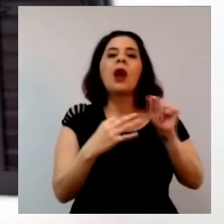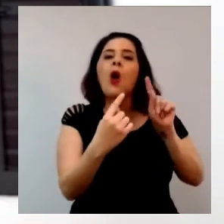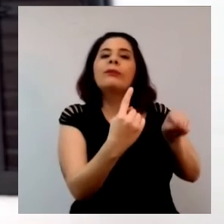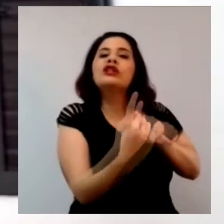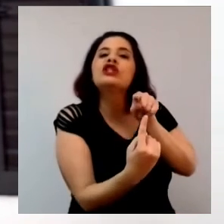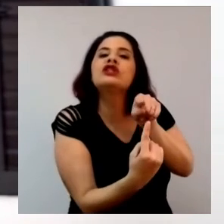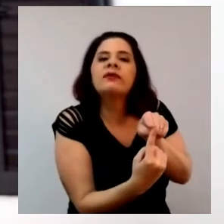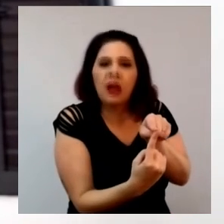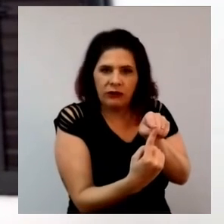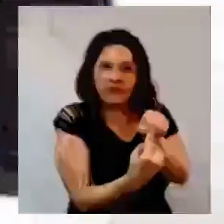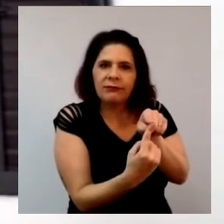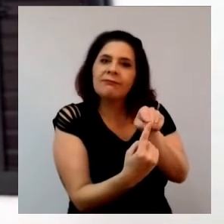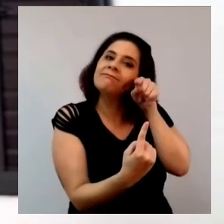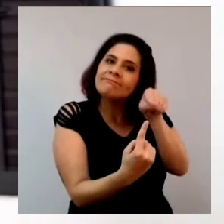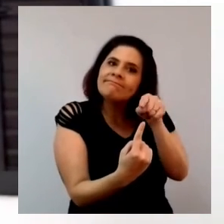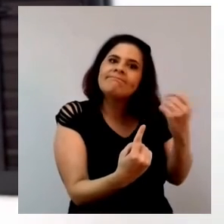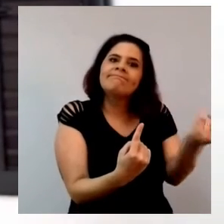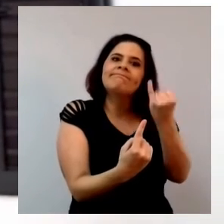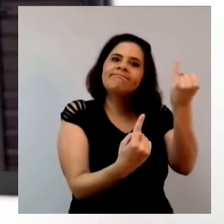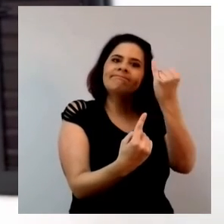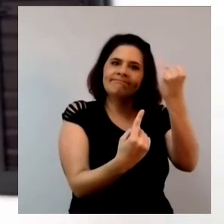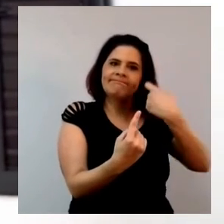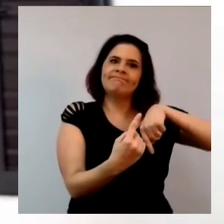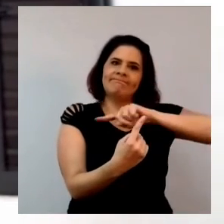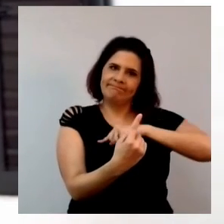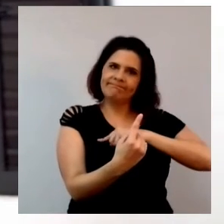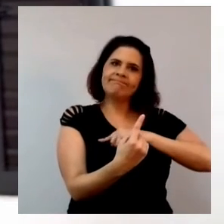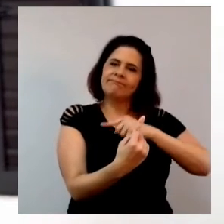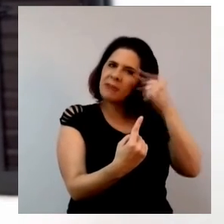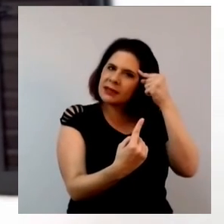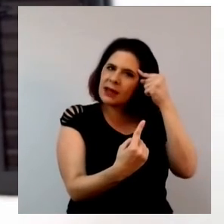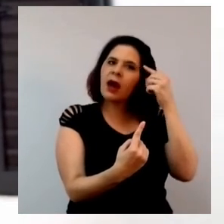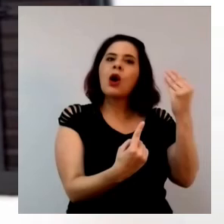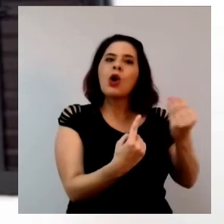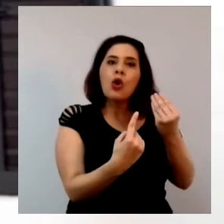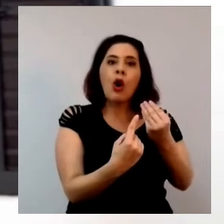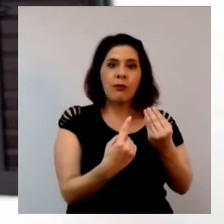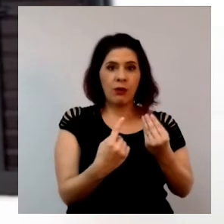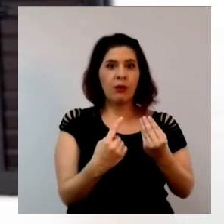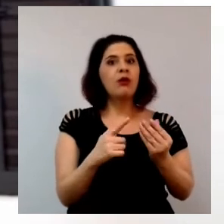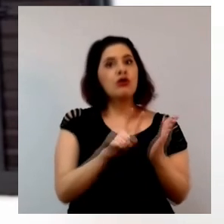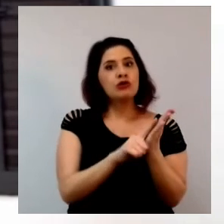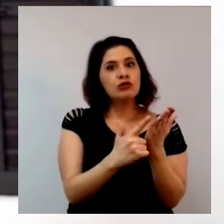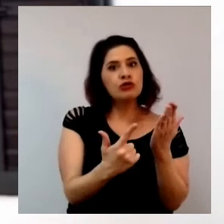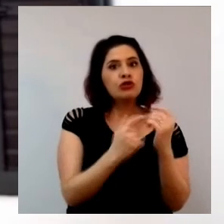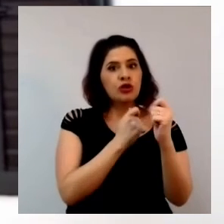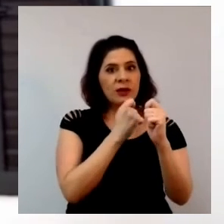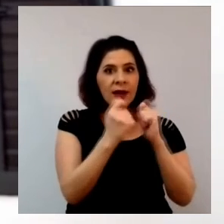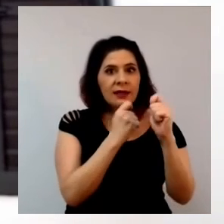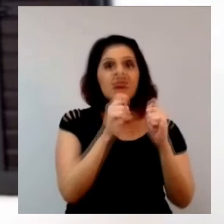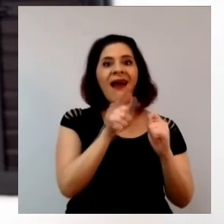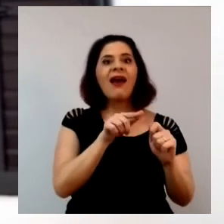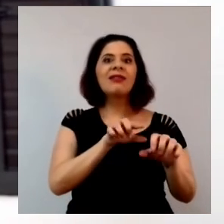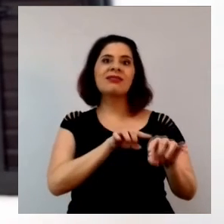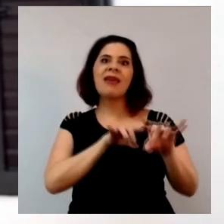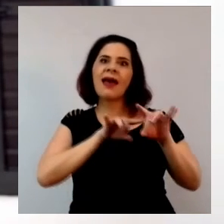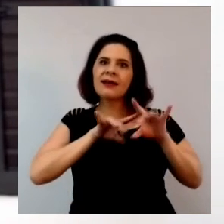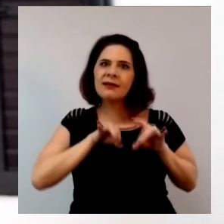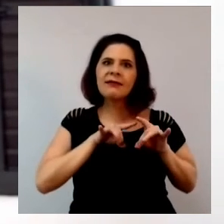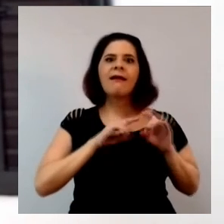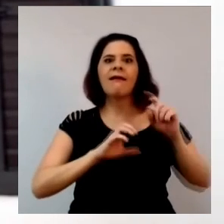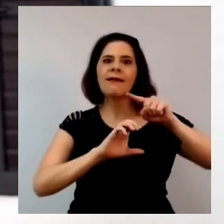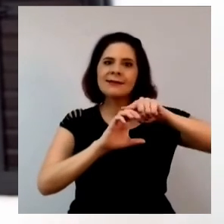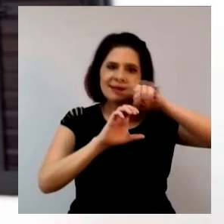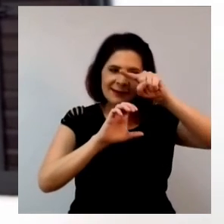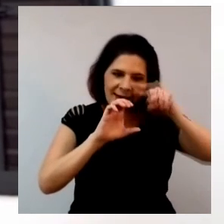consegue buscar, né? Que é a questão de entender o jornalismo como uma técnica, entender o jornalismo como uma ciência. Então, eu acho que a questão